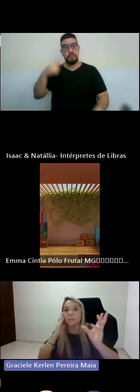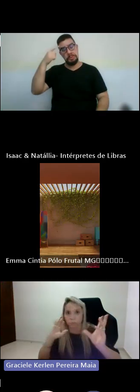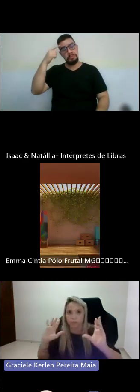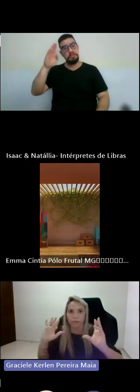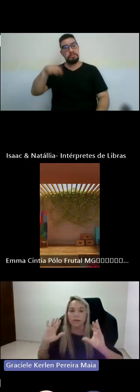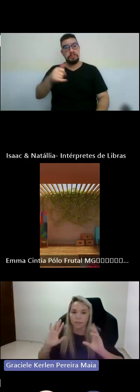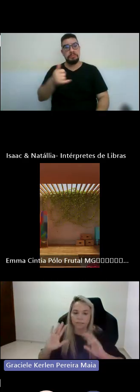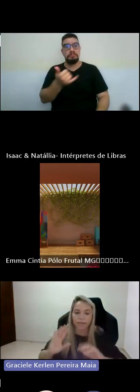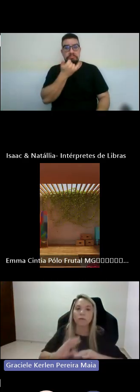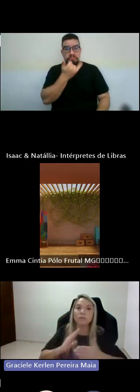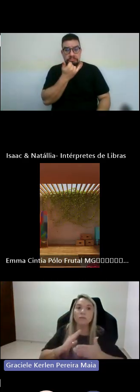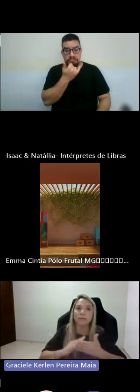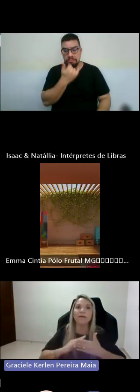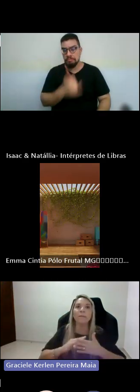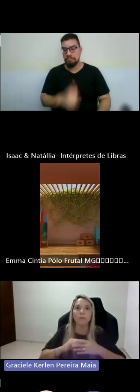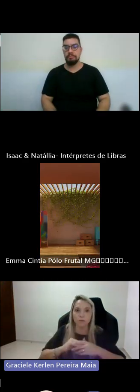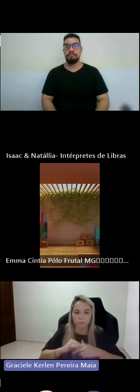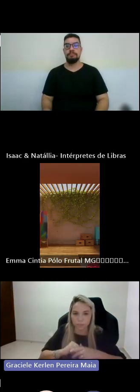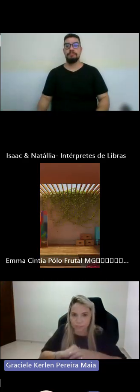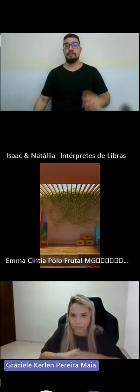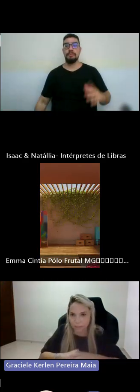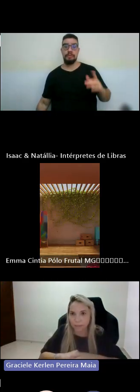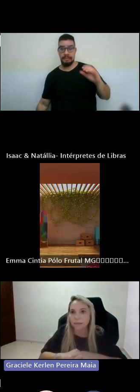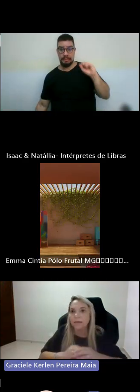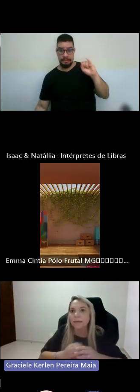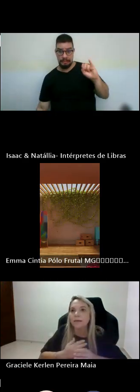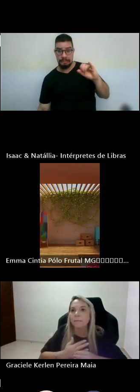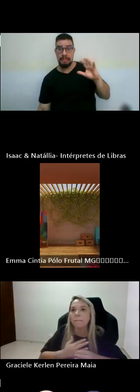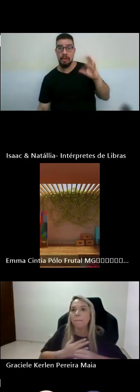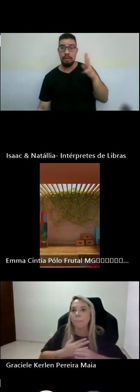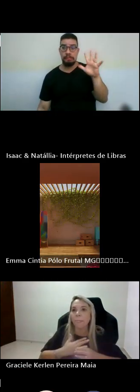me perdoe. Tá certo? Quando travar, pode me dizer.